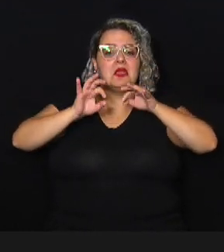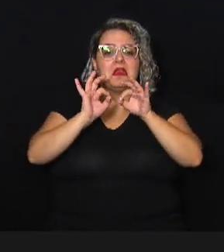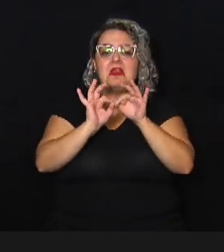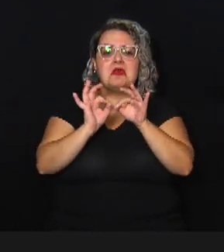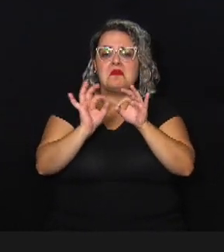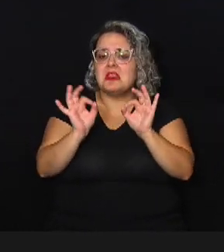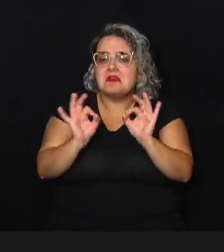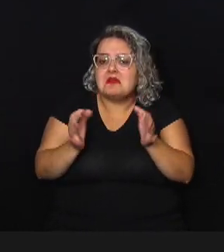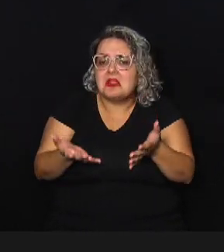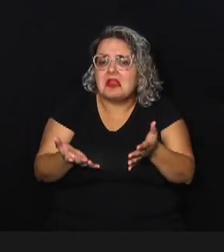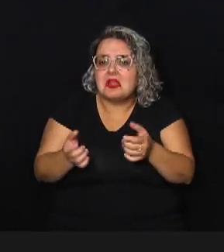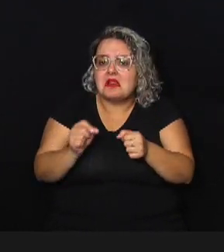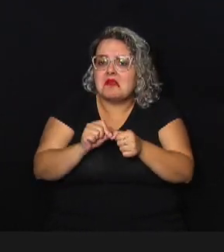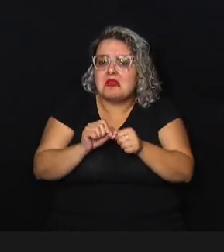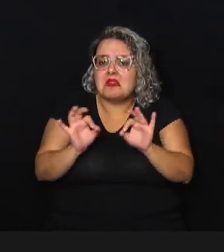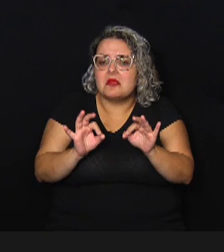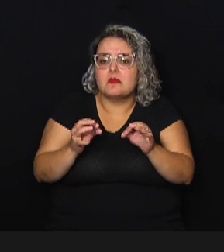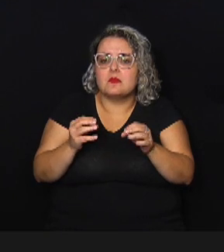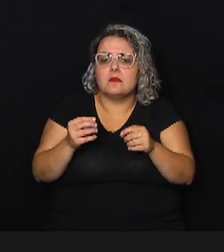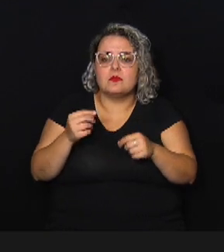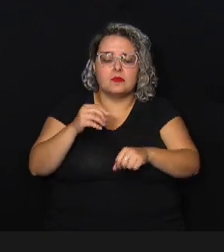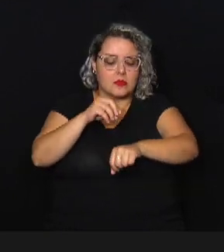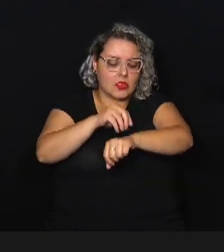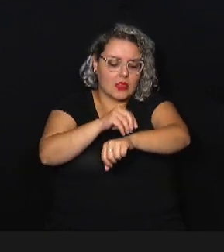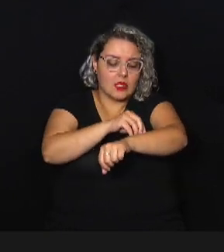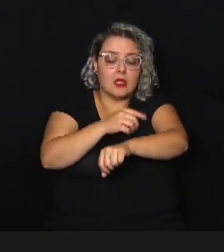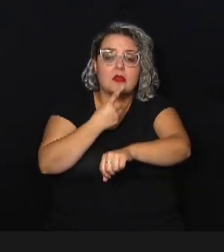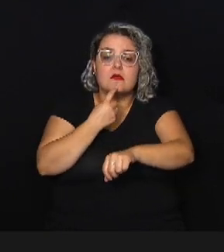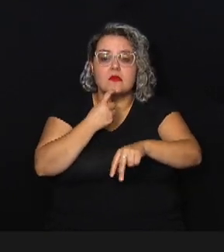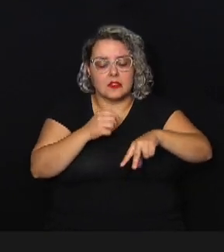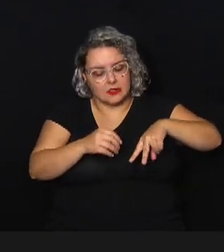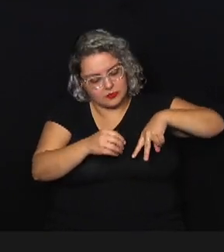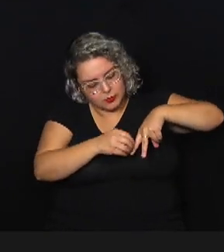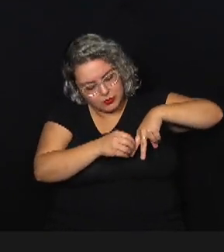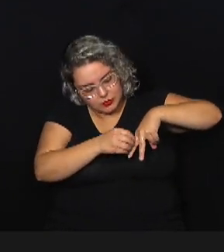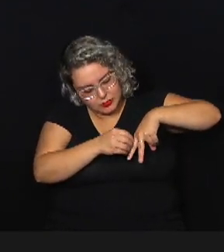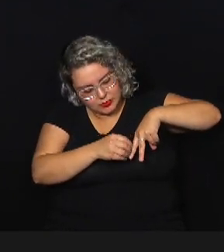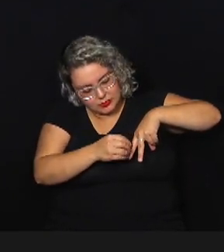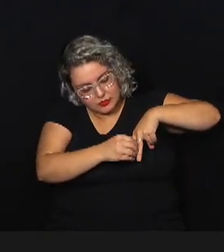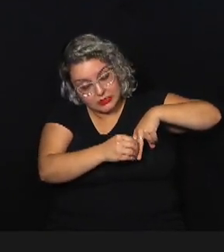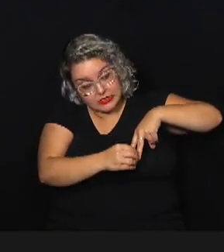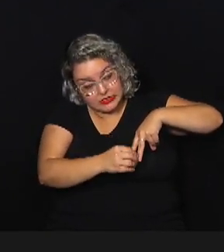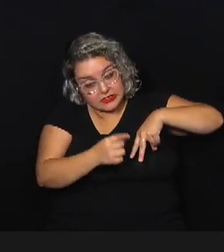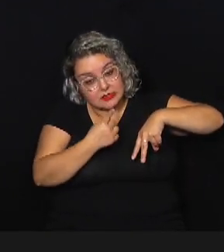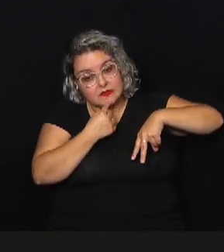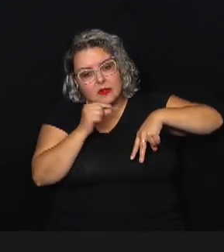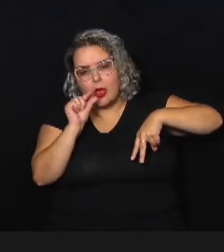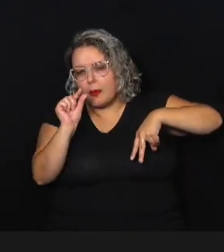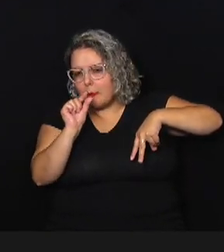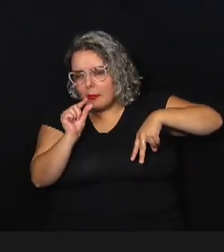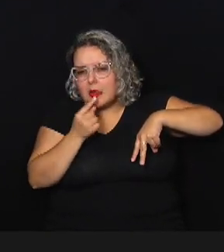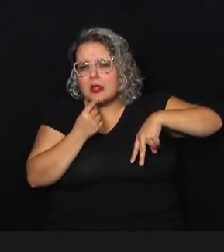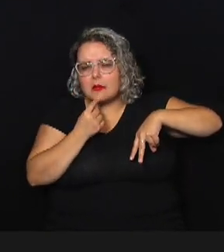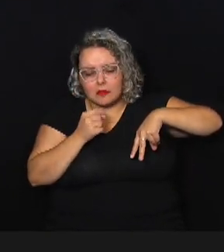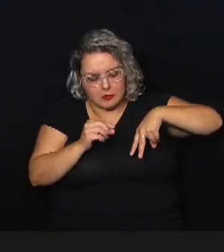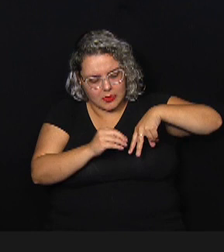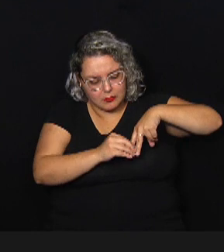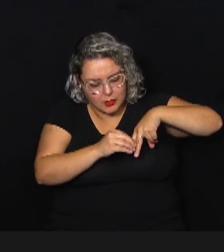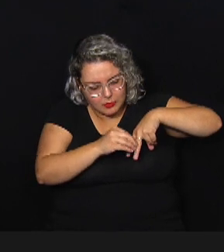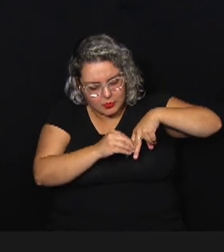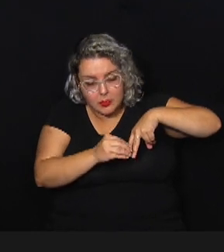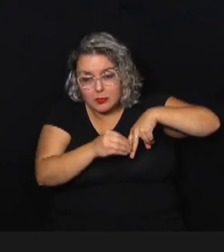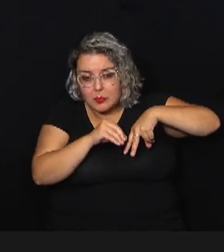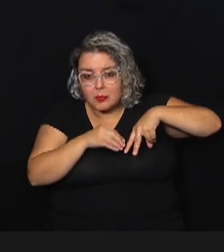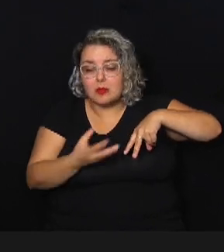no nariz, e aquelas manchinhas vermelhas, principalmente nas pernas, que são as petecas, são pequenas manchinhas vermelhas. Esses normalmente